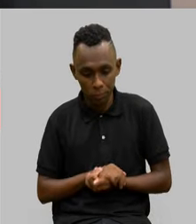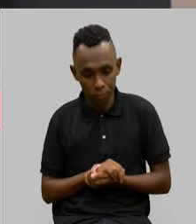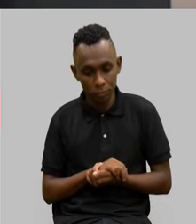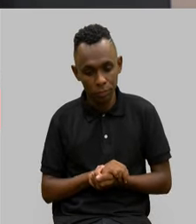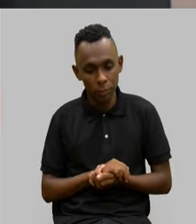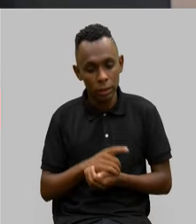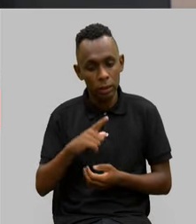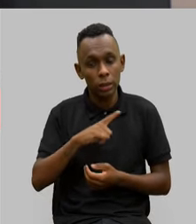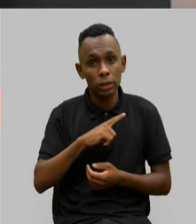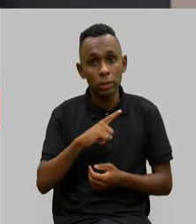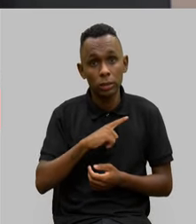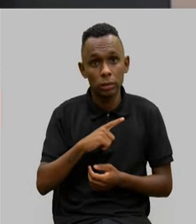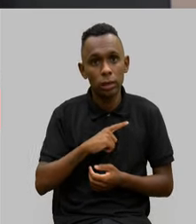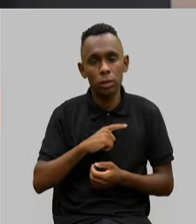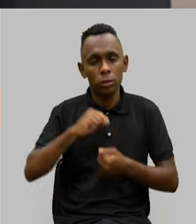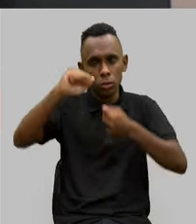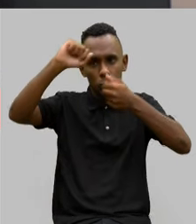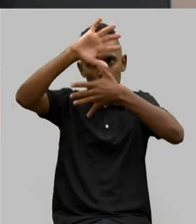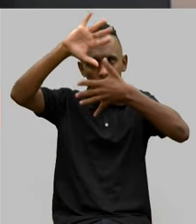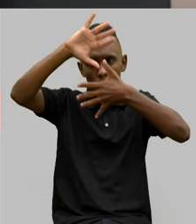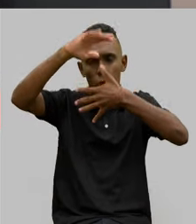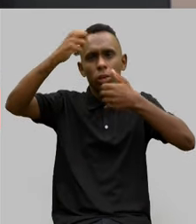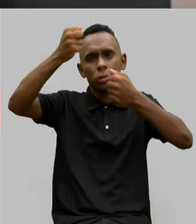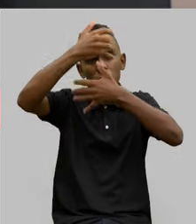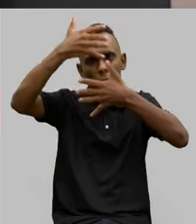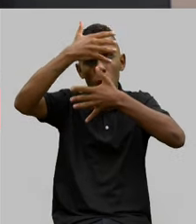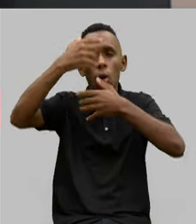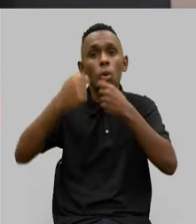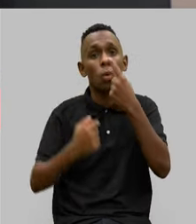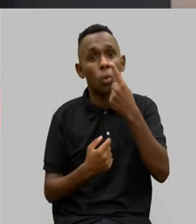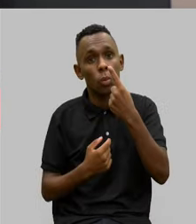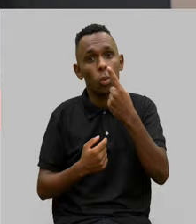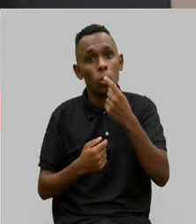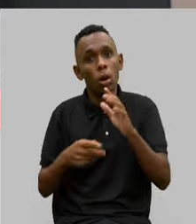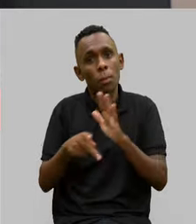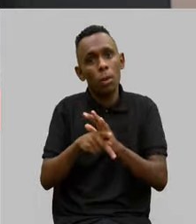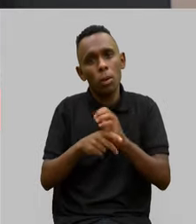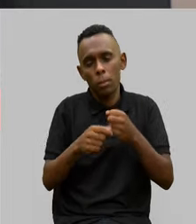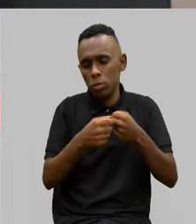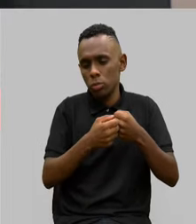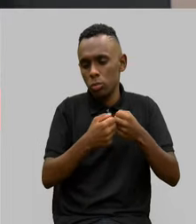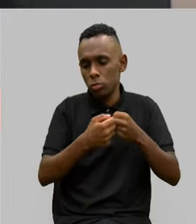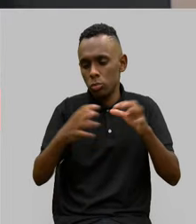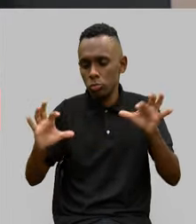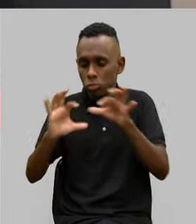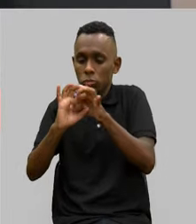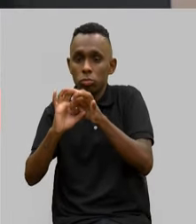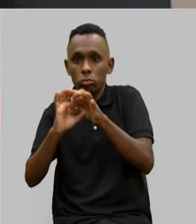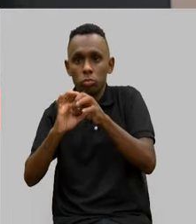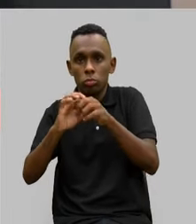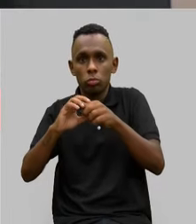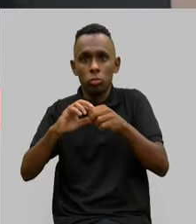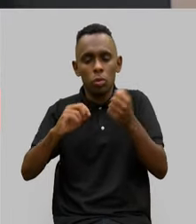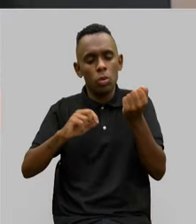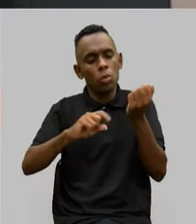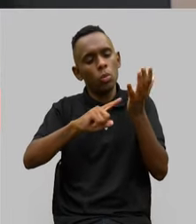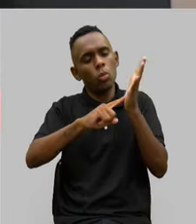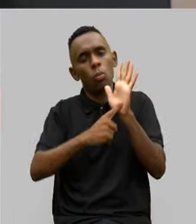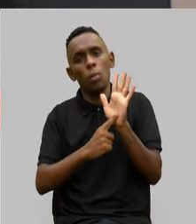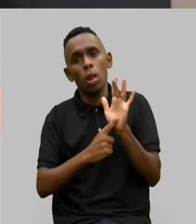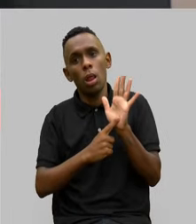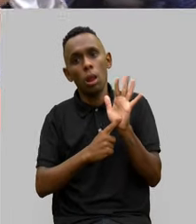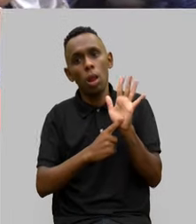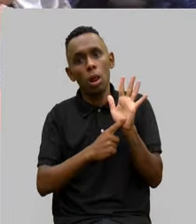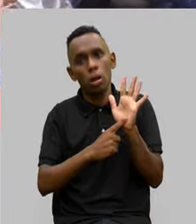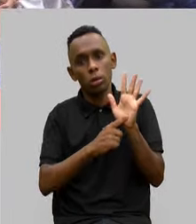neurônio neurônio um aí o neurônio um libera aqui ó os neurotransmissores pro neurônio dois aí quando isso acontece vamos supor